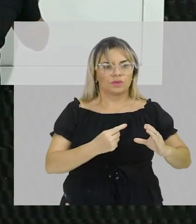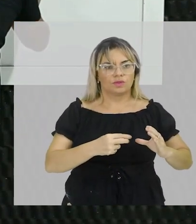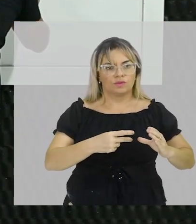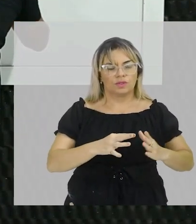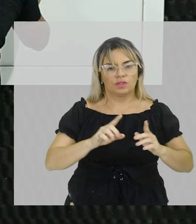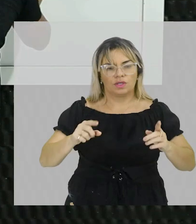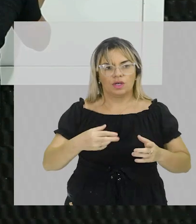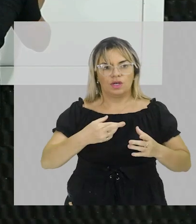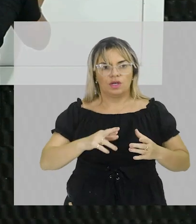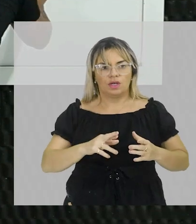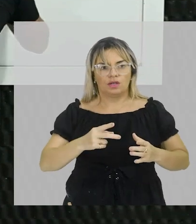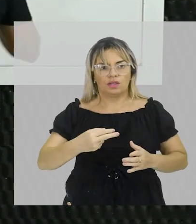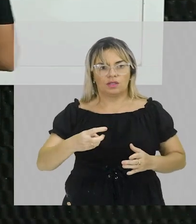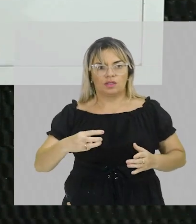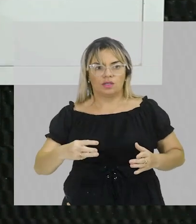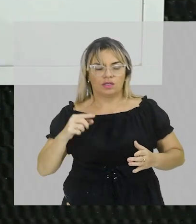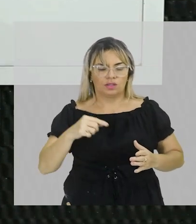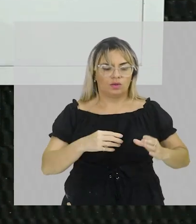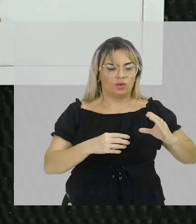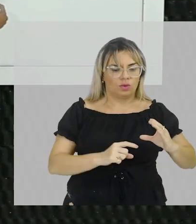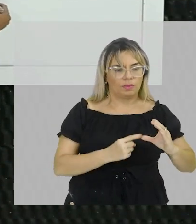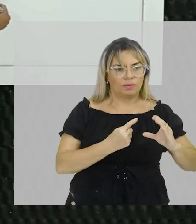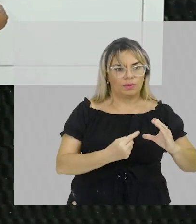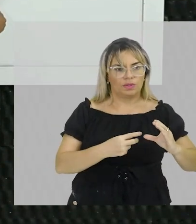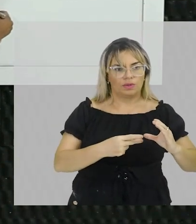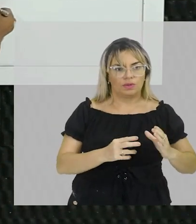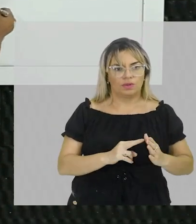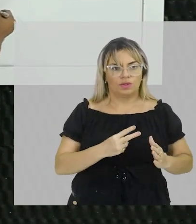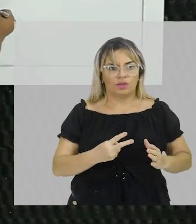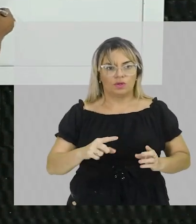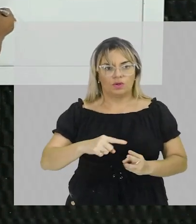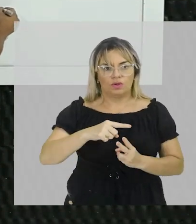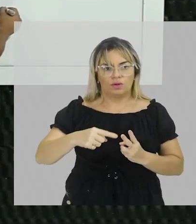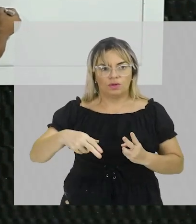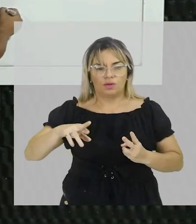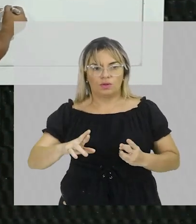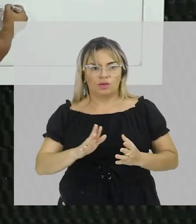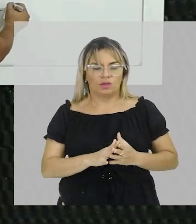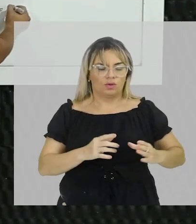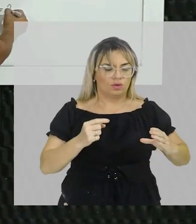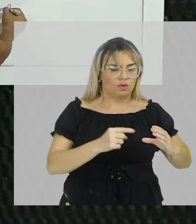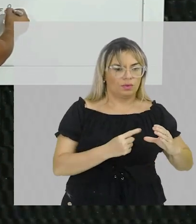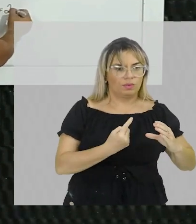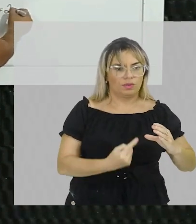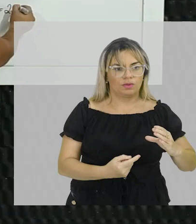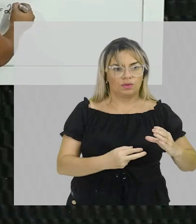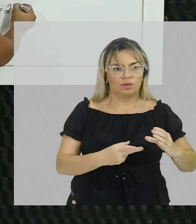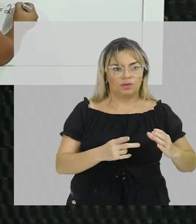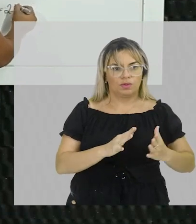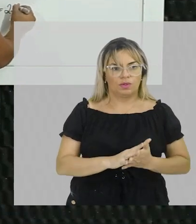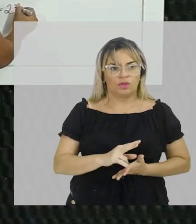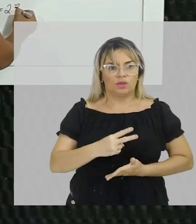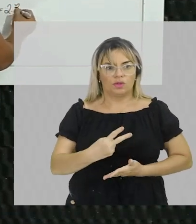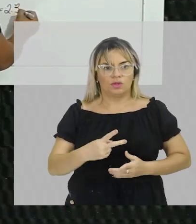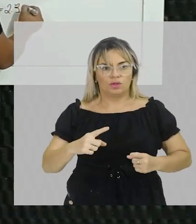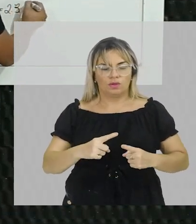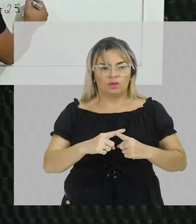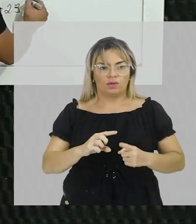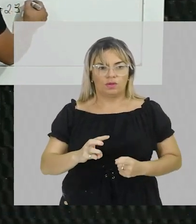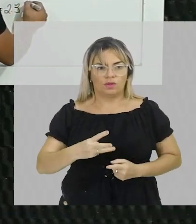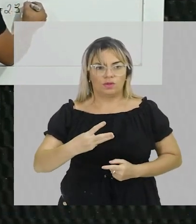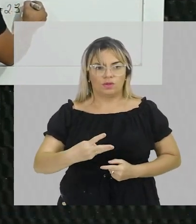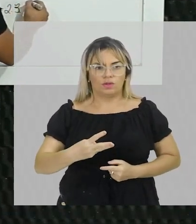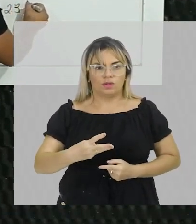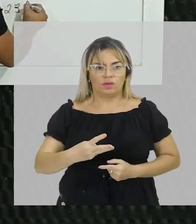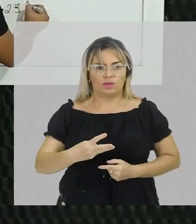2πr. Né? Então, o comprimento 1 vai ser igual a 2 vezes 3. O